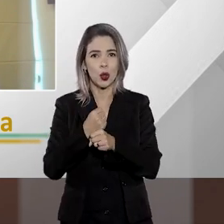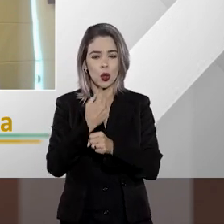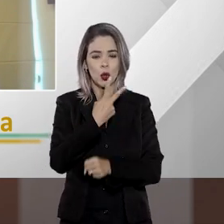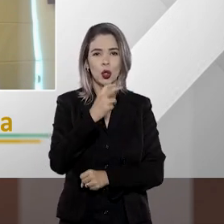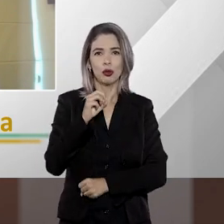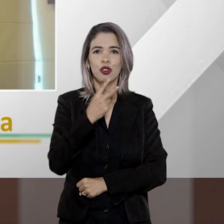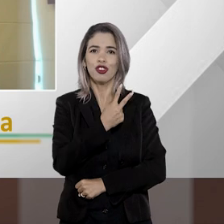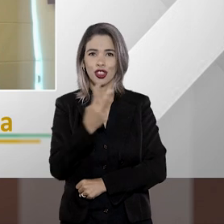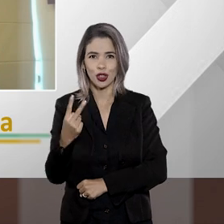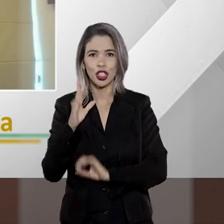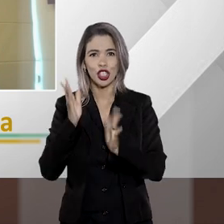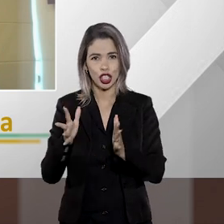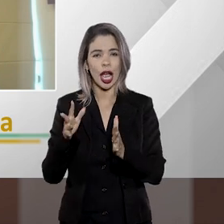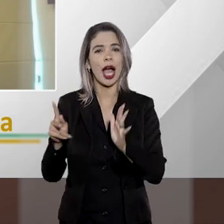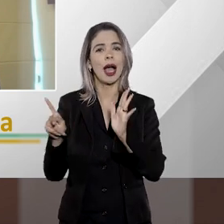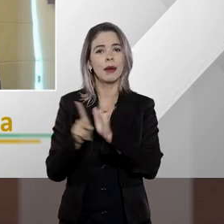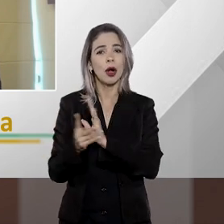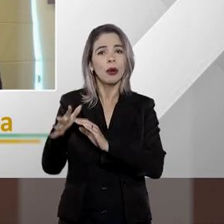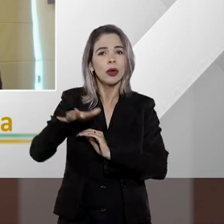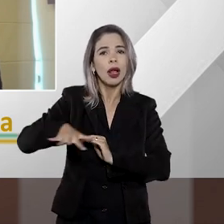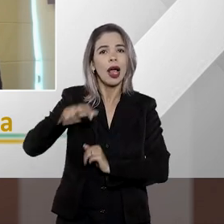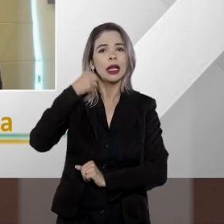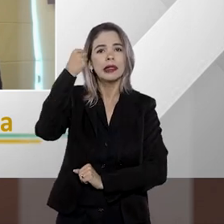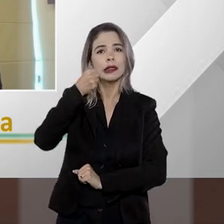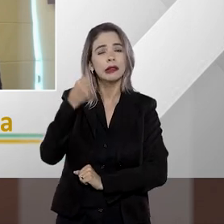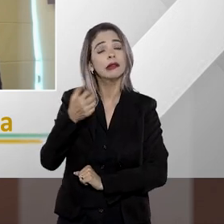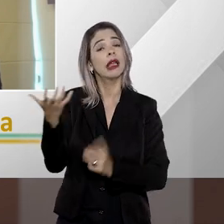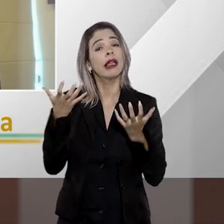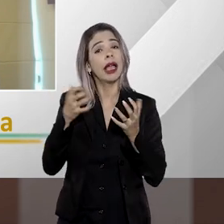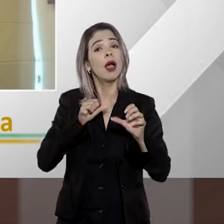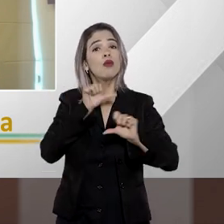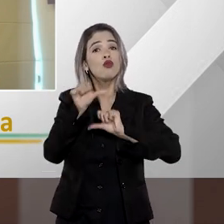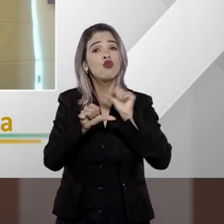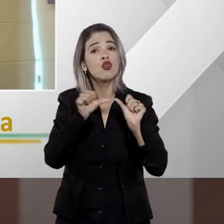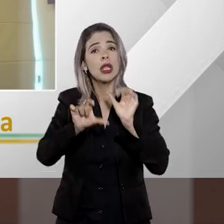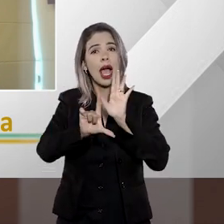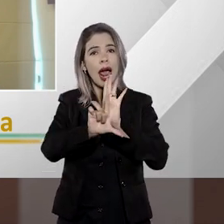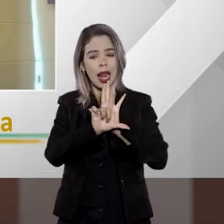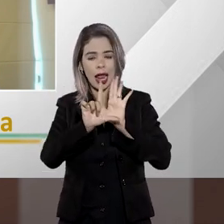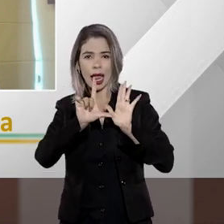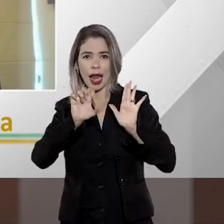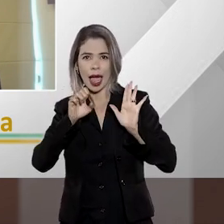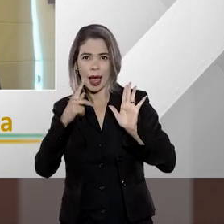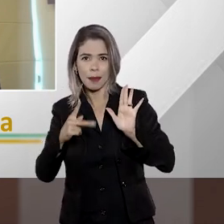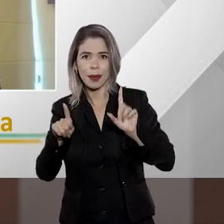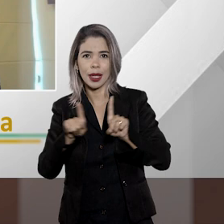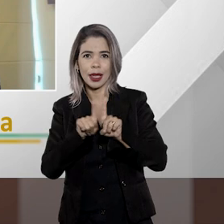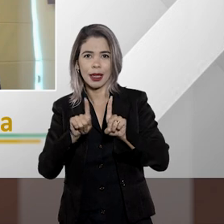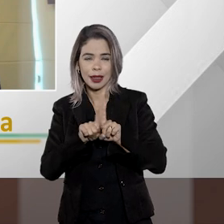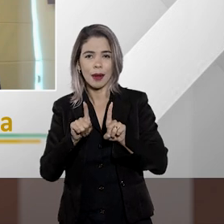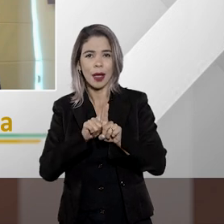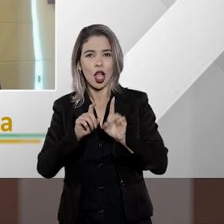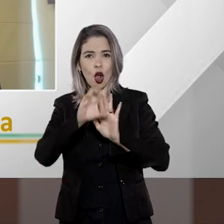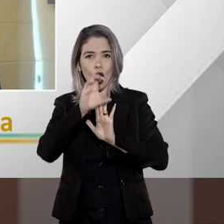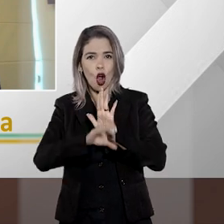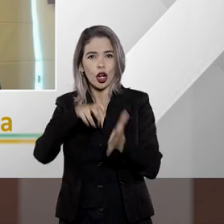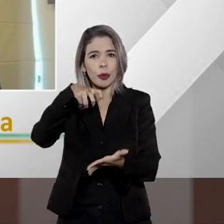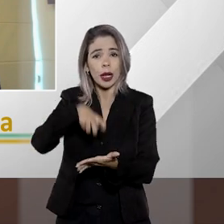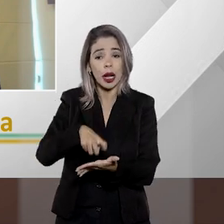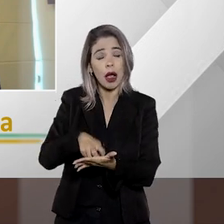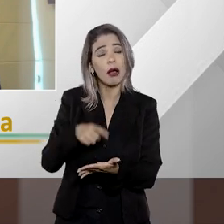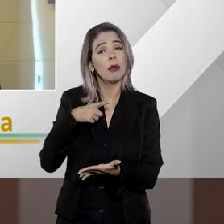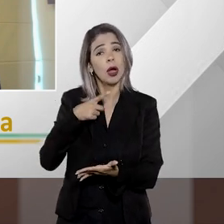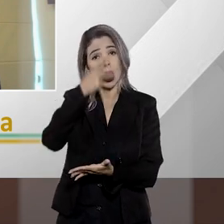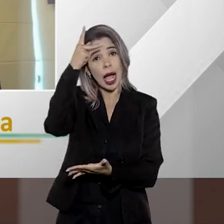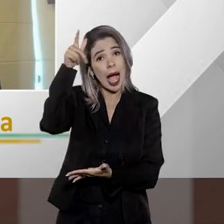664-664 de 2022, do Senado, que pretende alterar a LEP e o Código Penal para possibilitar ao